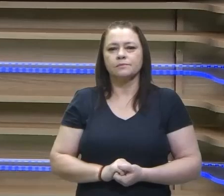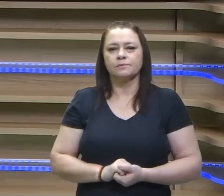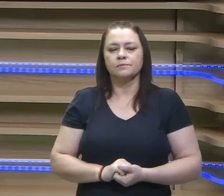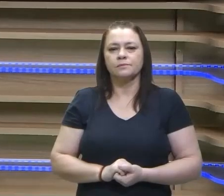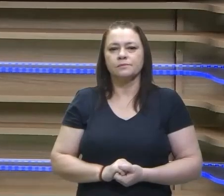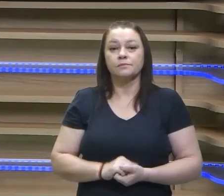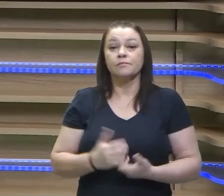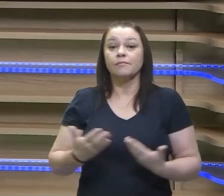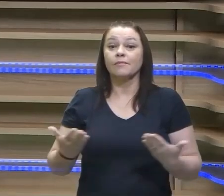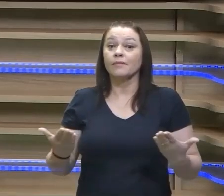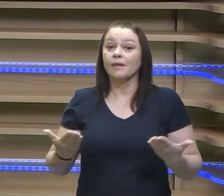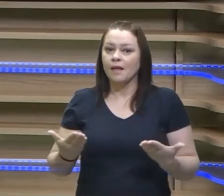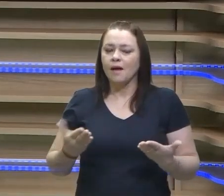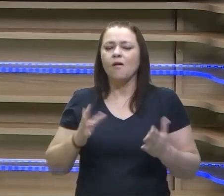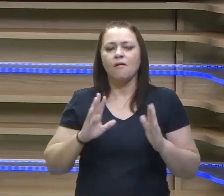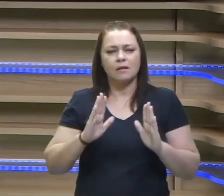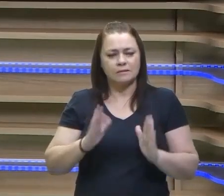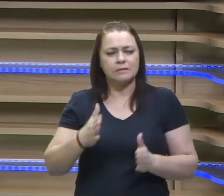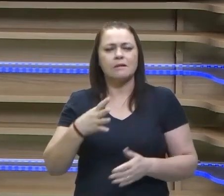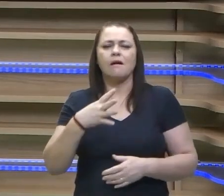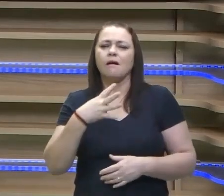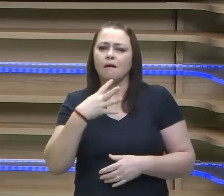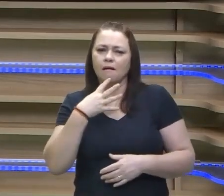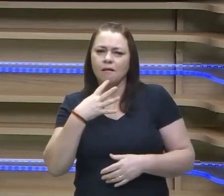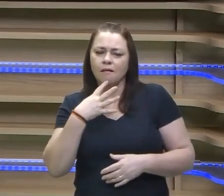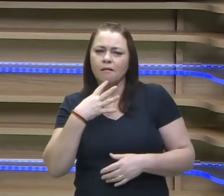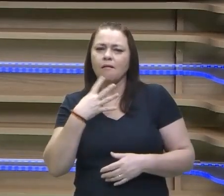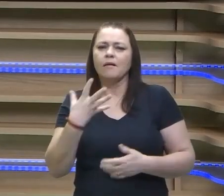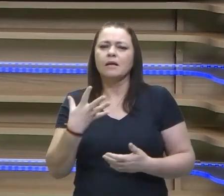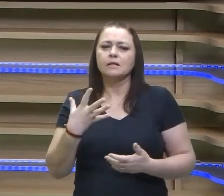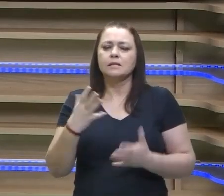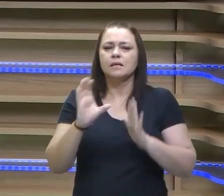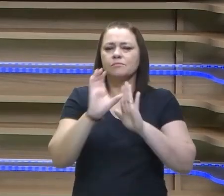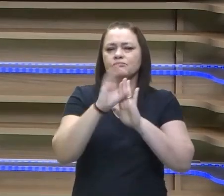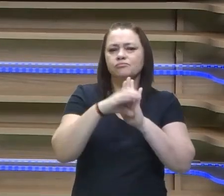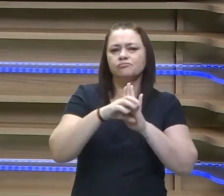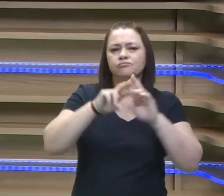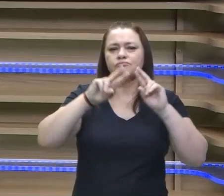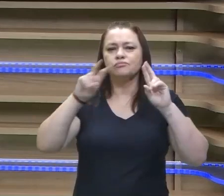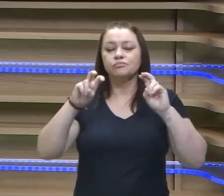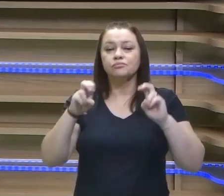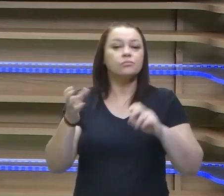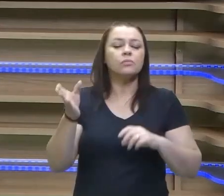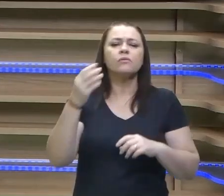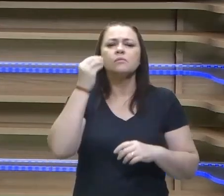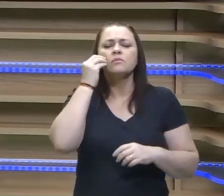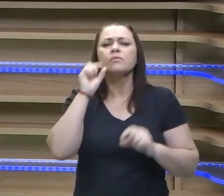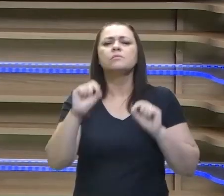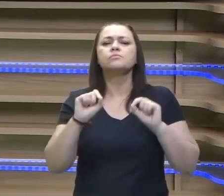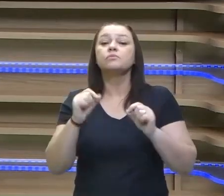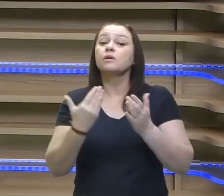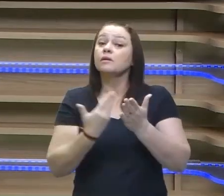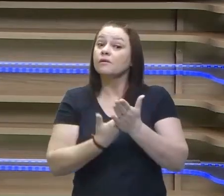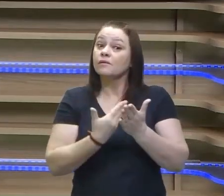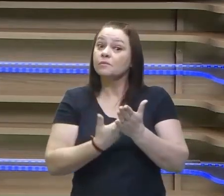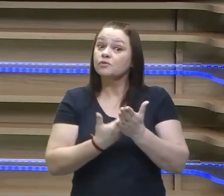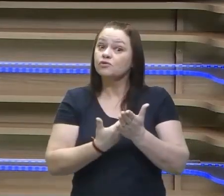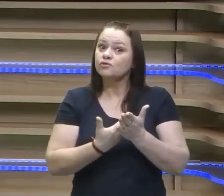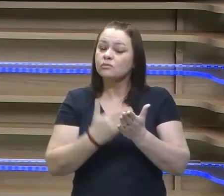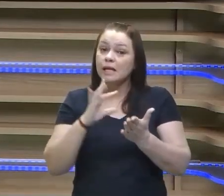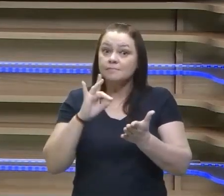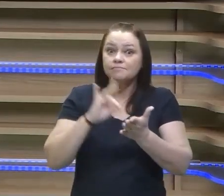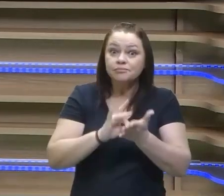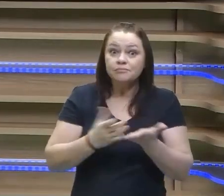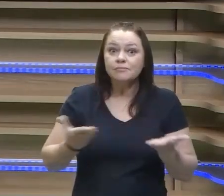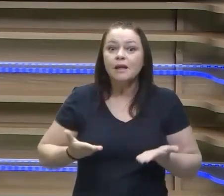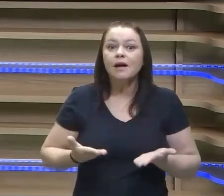Agora que já conhecemos os conteúdos, a habilidade, o nosso eixo, vamos ver o que nós vamos estudar mesmo aqui,